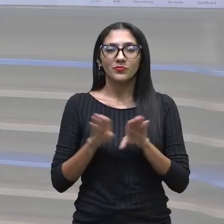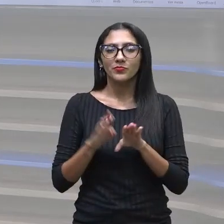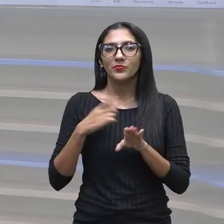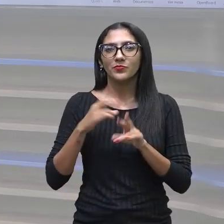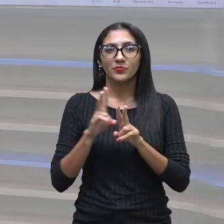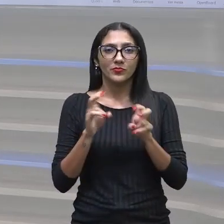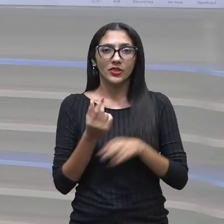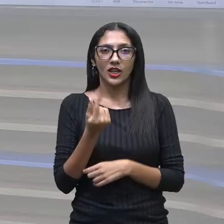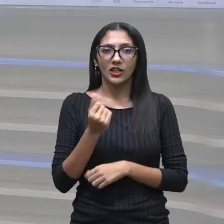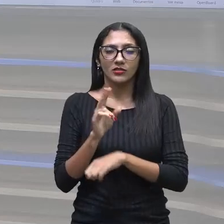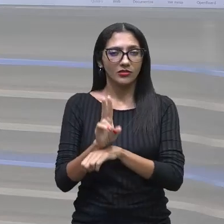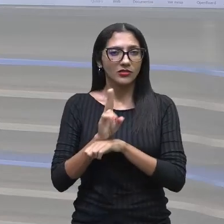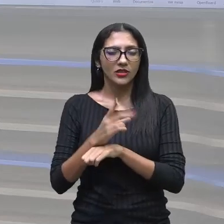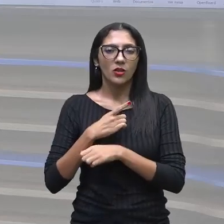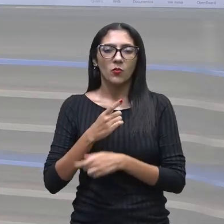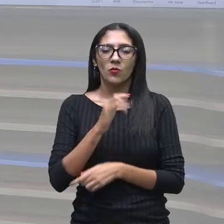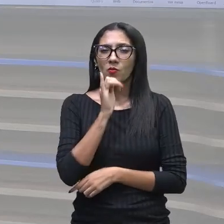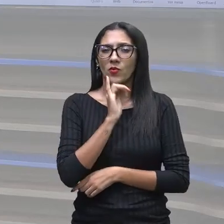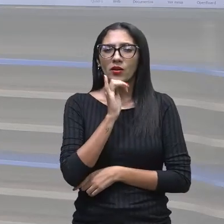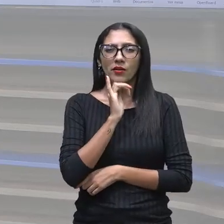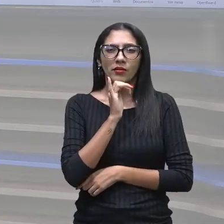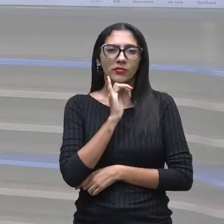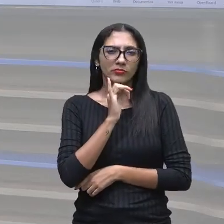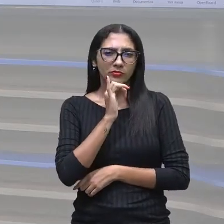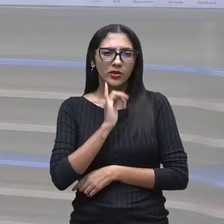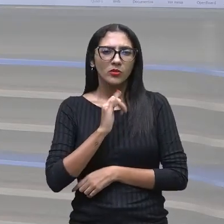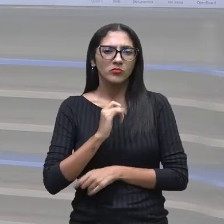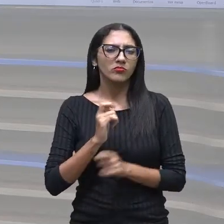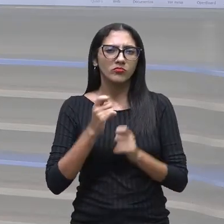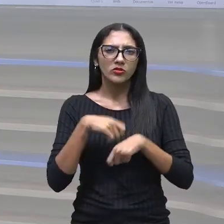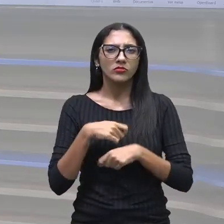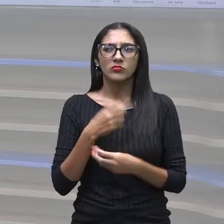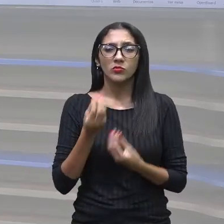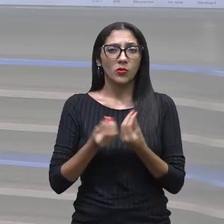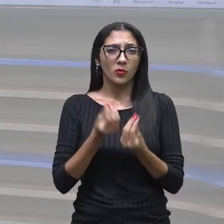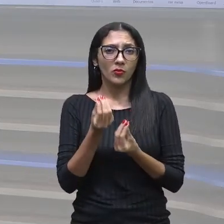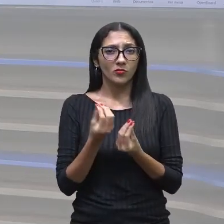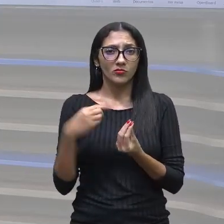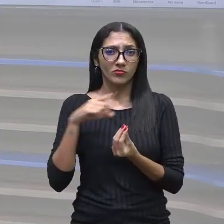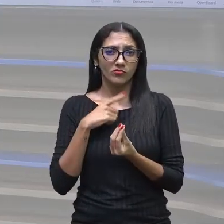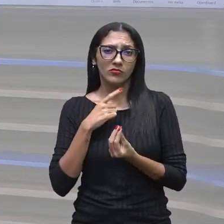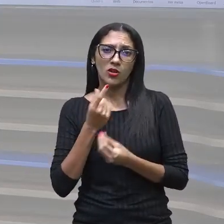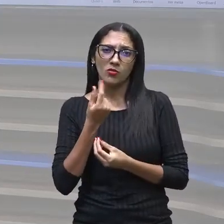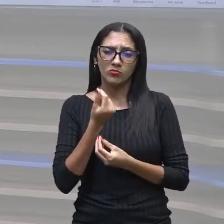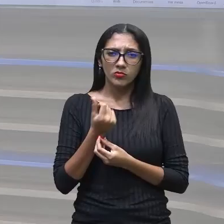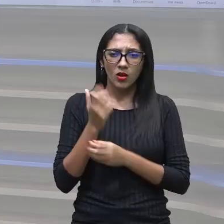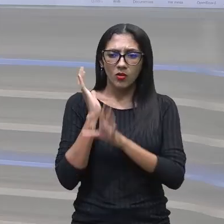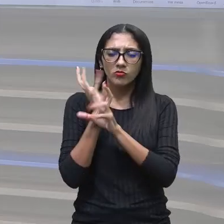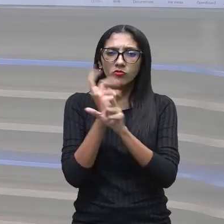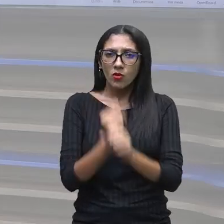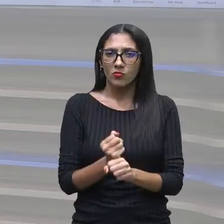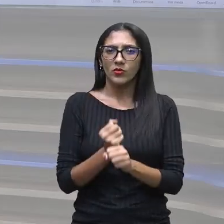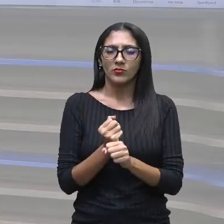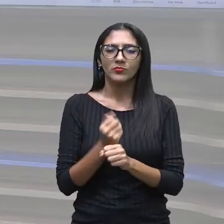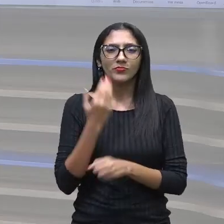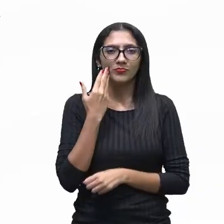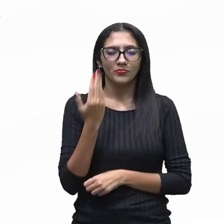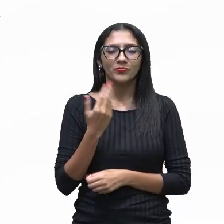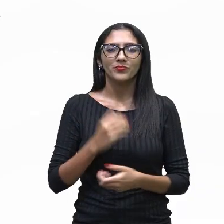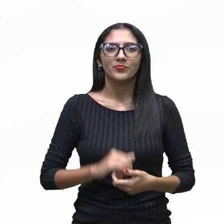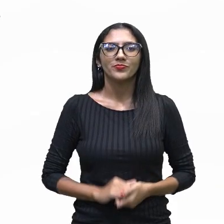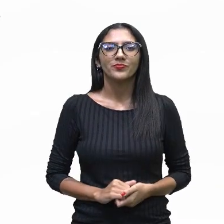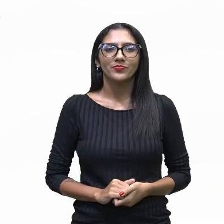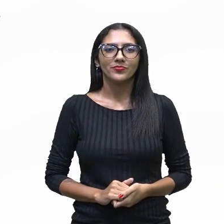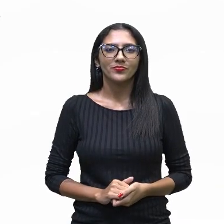tem também aqui um exemplo de aplicação, como você deve calcular um empréstimo ou não. Olha só aqui na tela